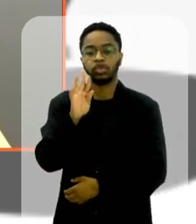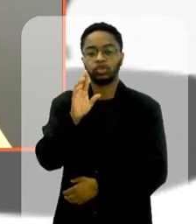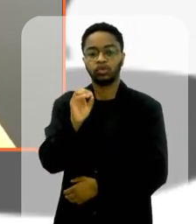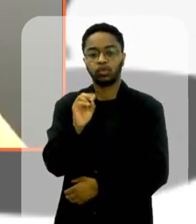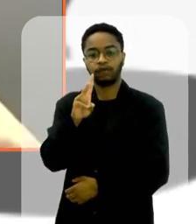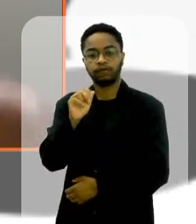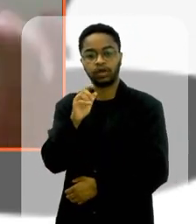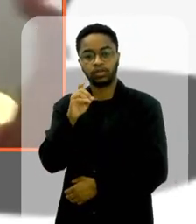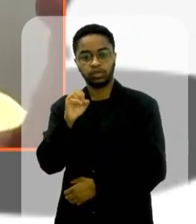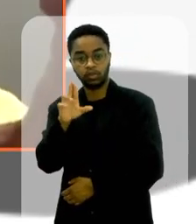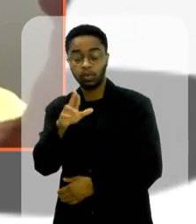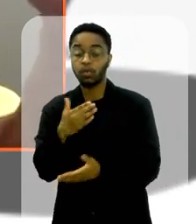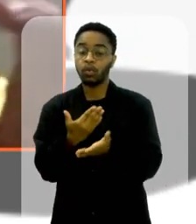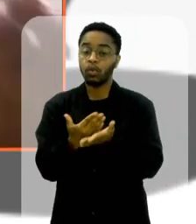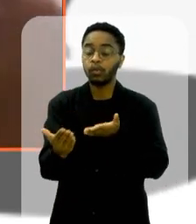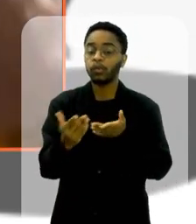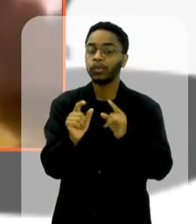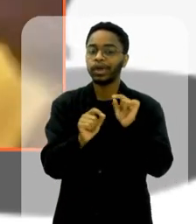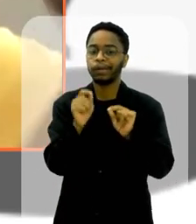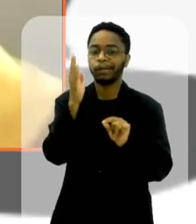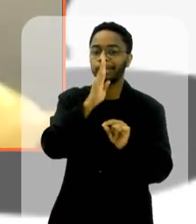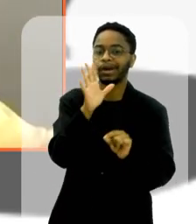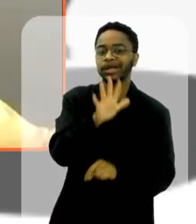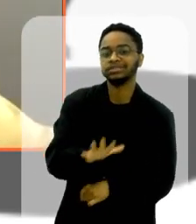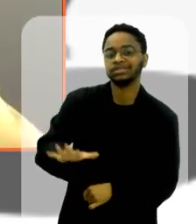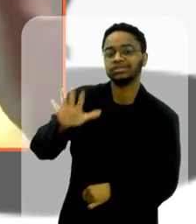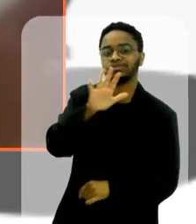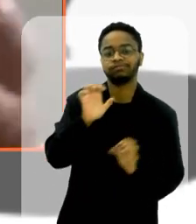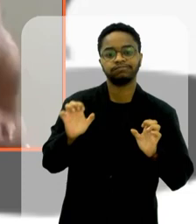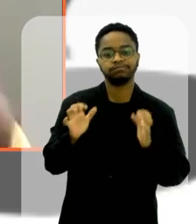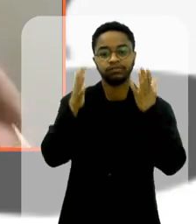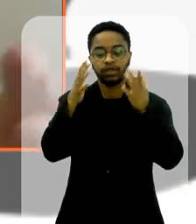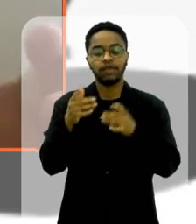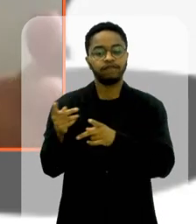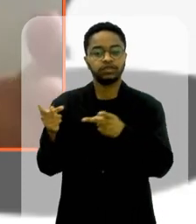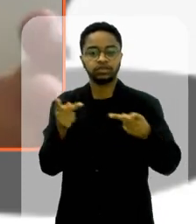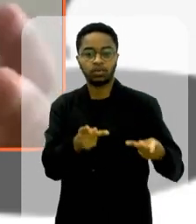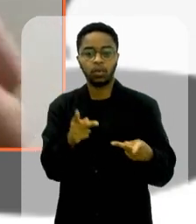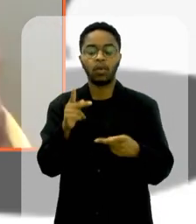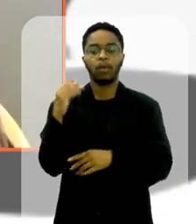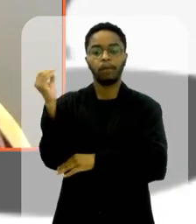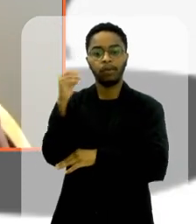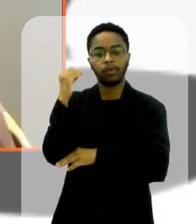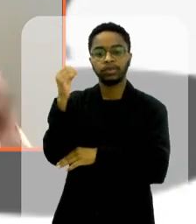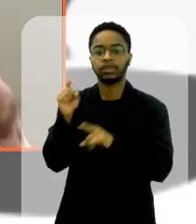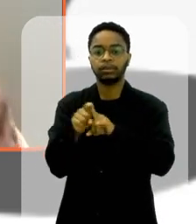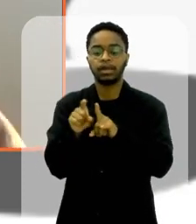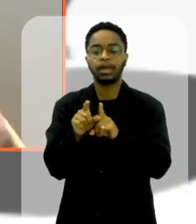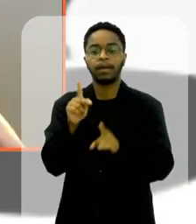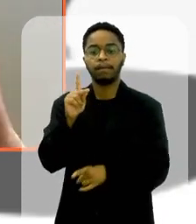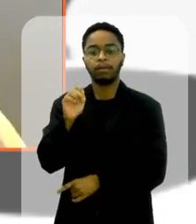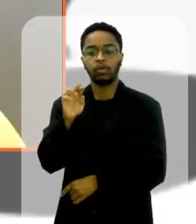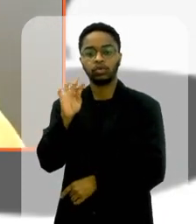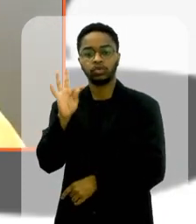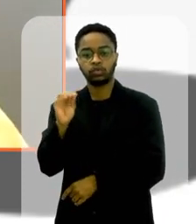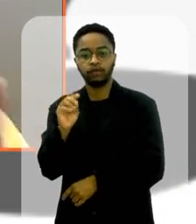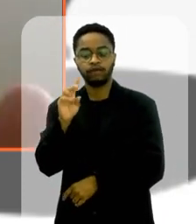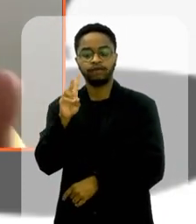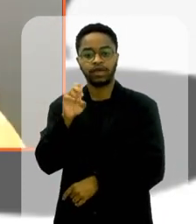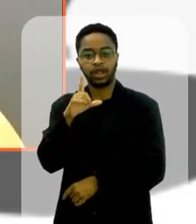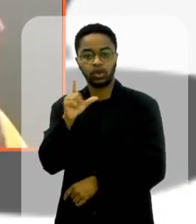trovadores. Então, a gente começou a realizar os congressos no Brasil todo. Fomos para Porto Alegre, fomos para Porto Velho, em